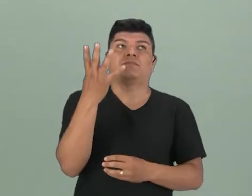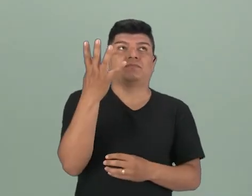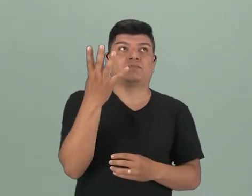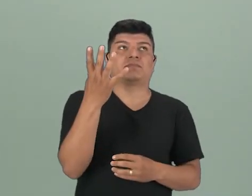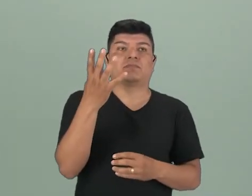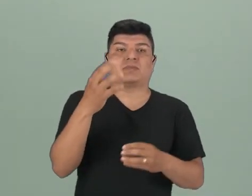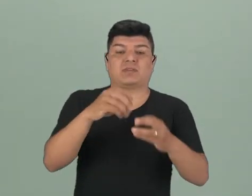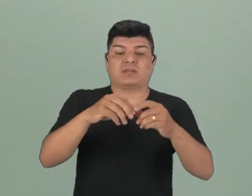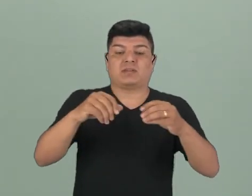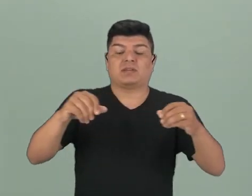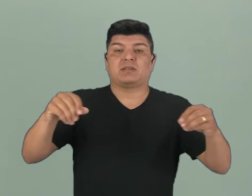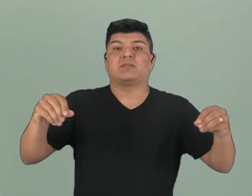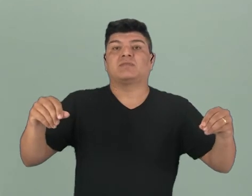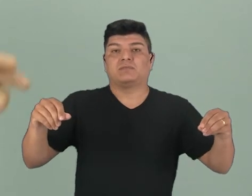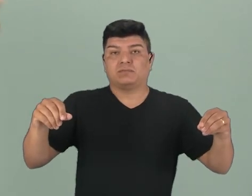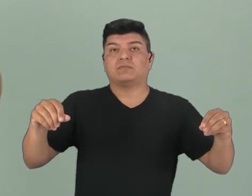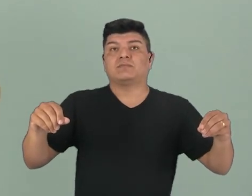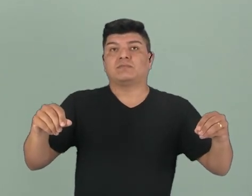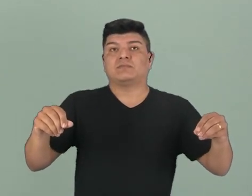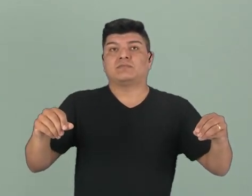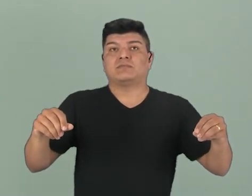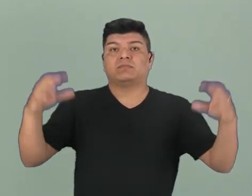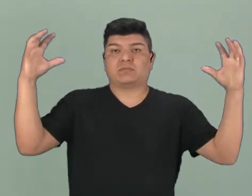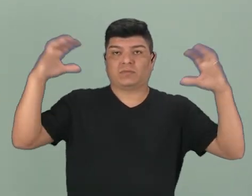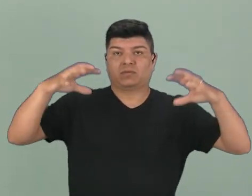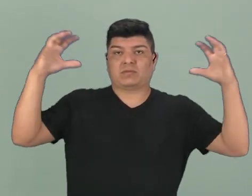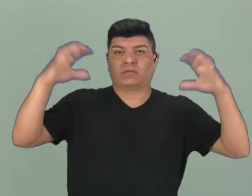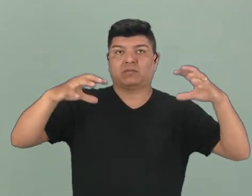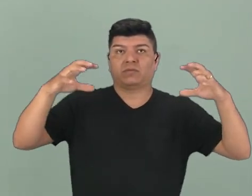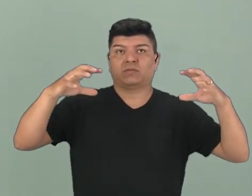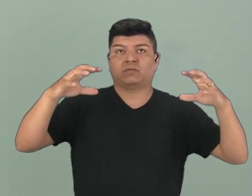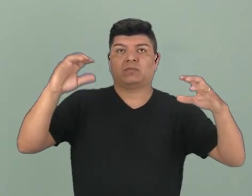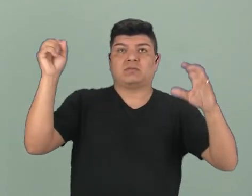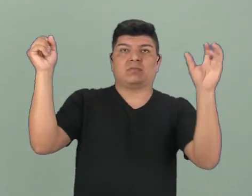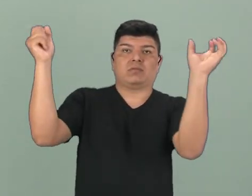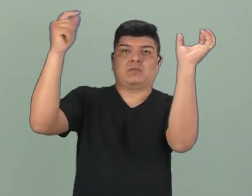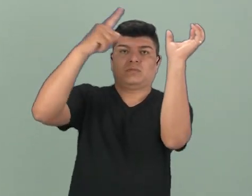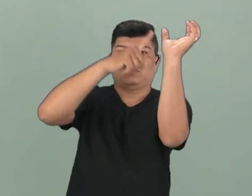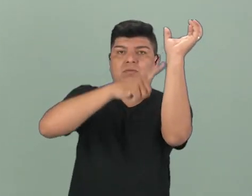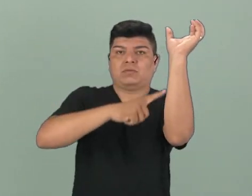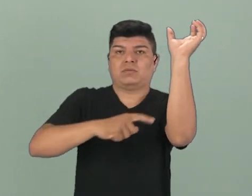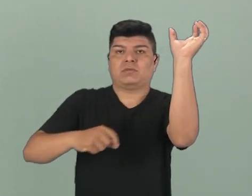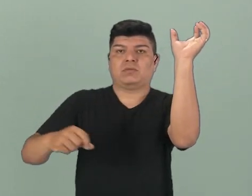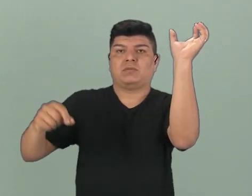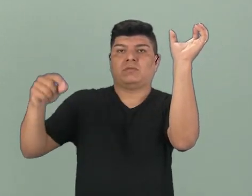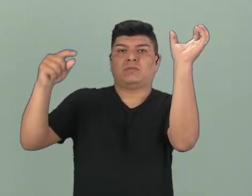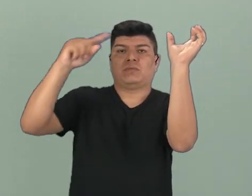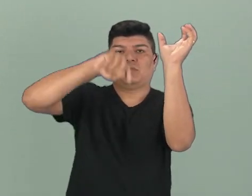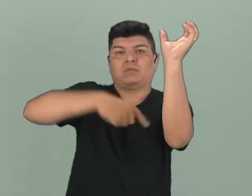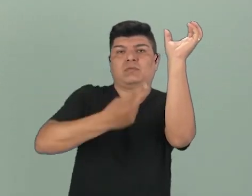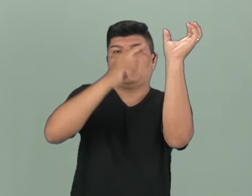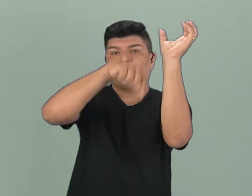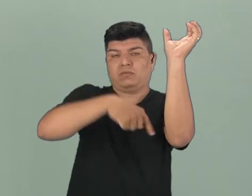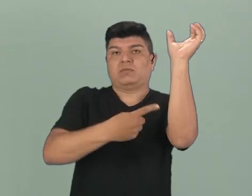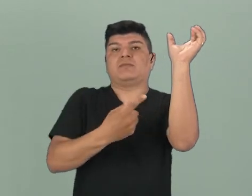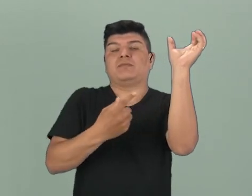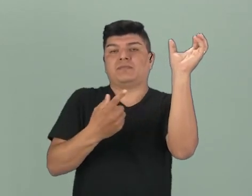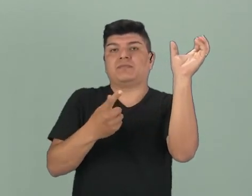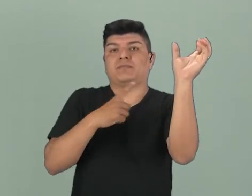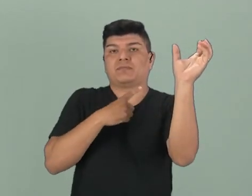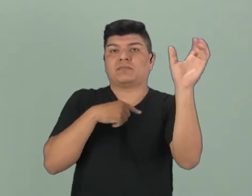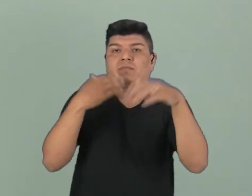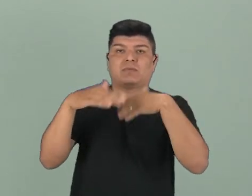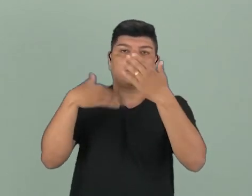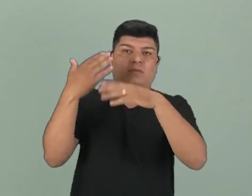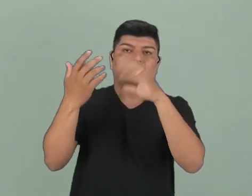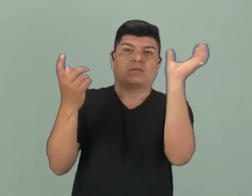essas migalhas no solo, né, quando ocorre a chuva, tem a fotossíntese, como nós vimos na aula passada, anterior, a gente tem esse